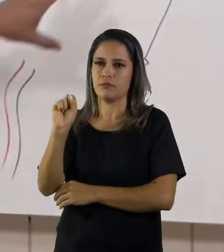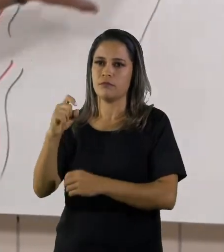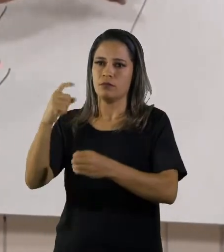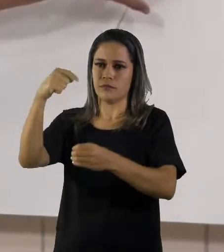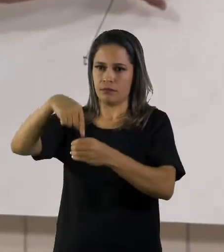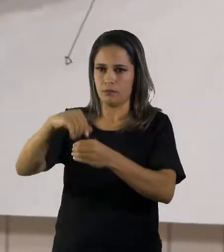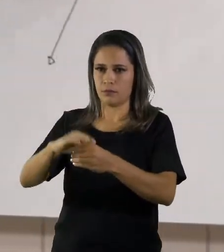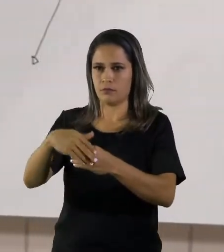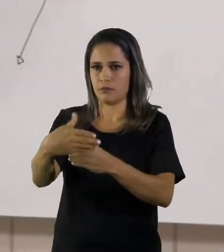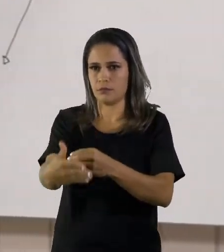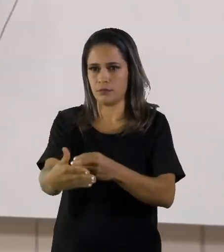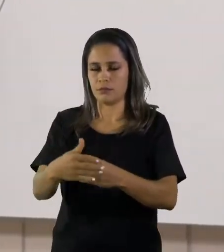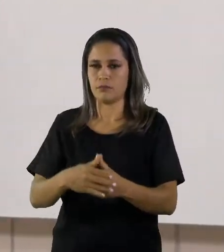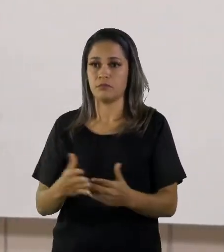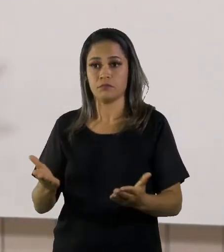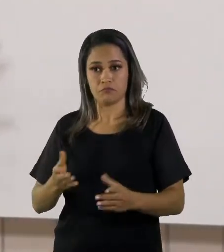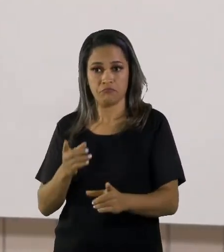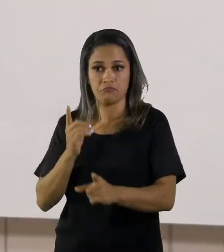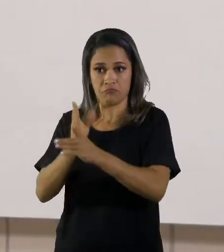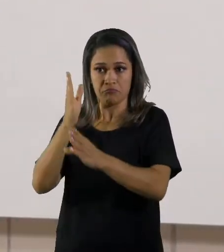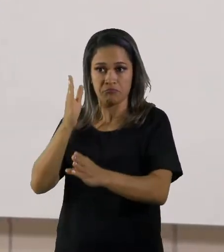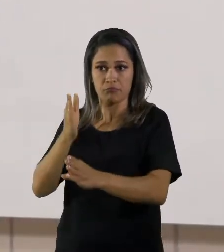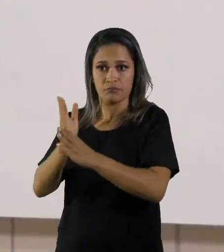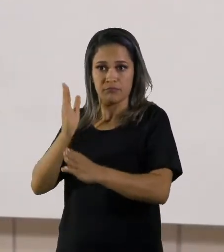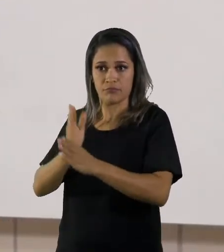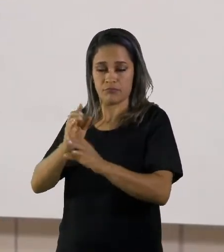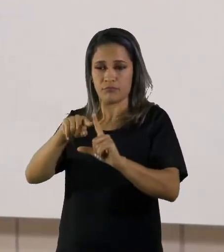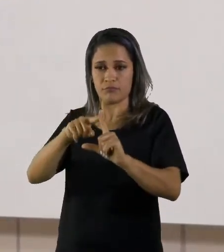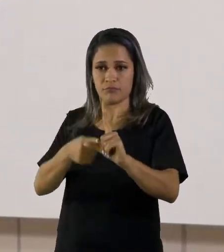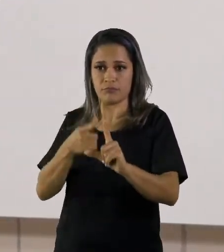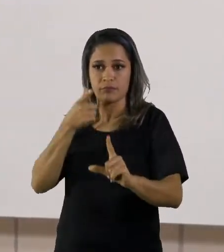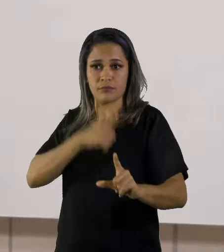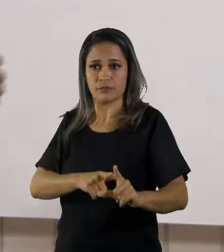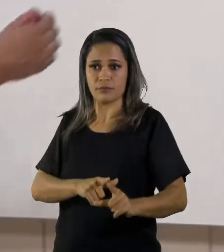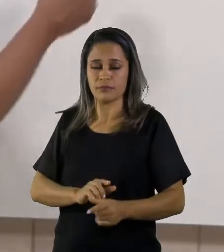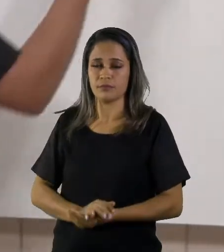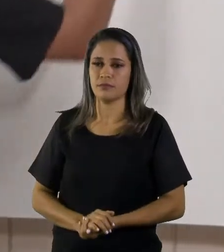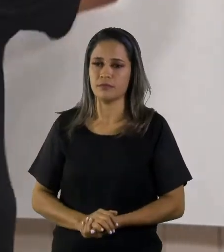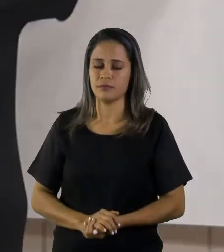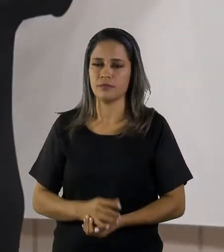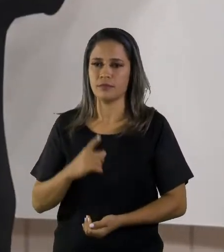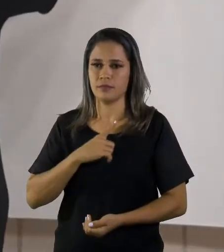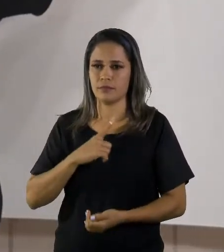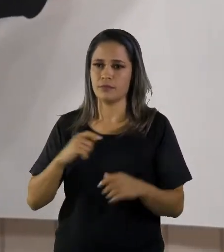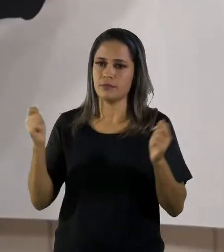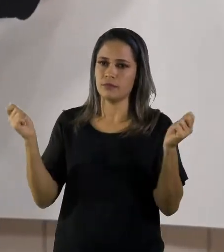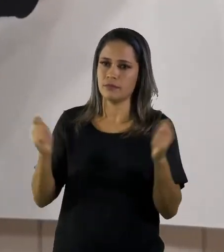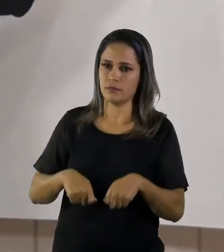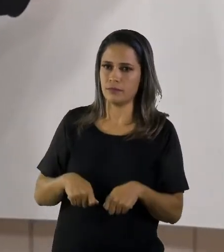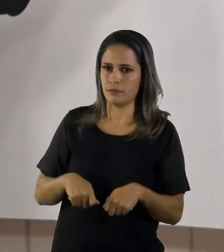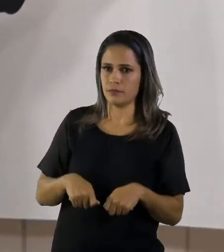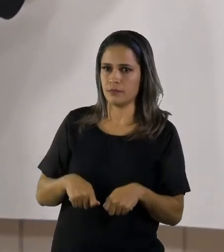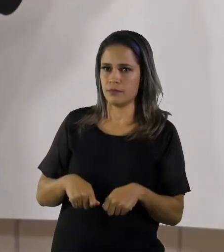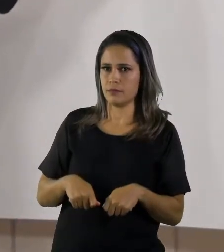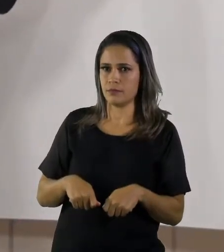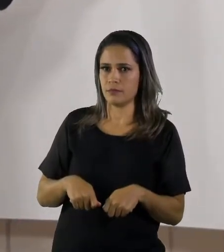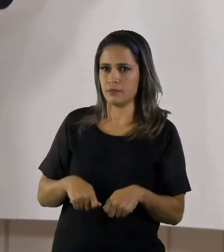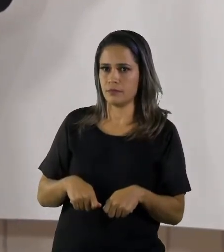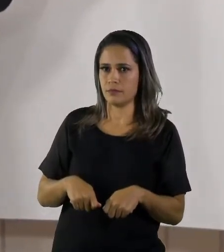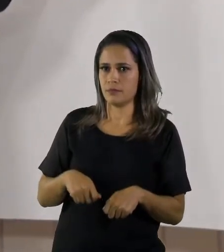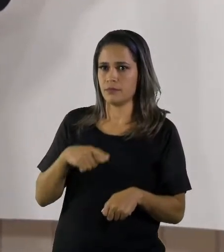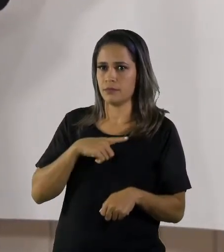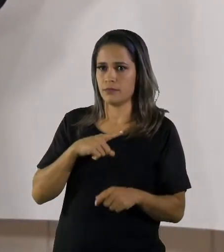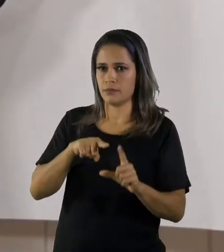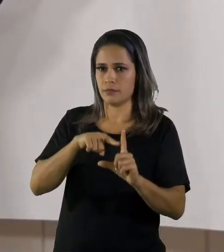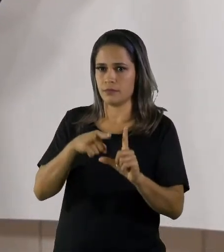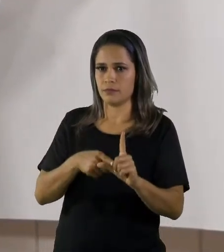eu consigo descobrir o valor de todos os ângulos. Ainda há a possibilidade dos ângulos